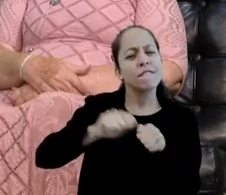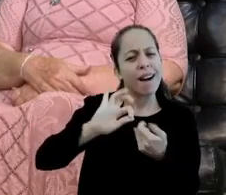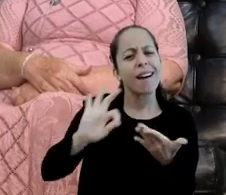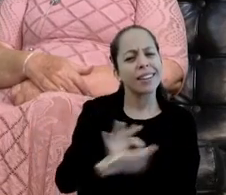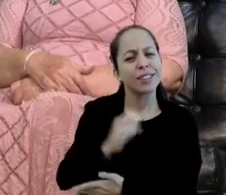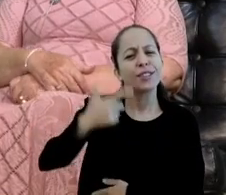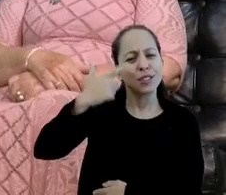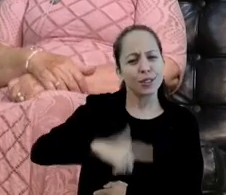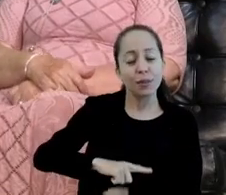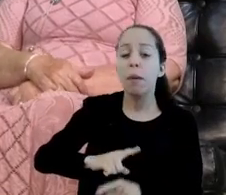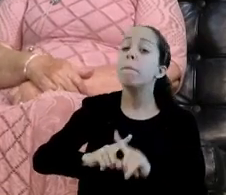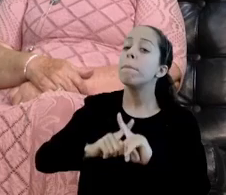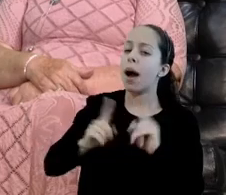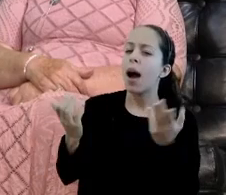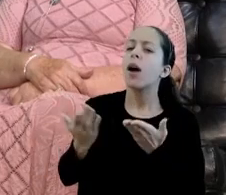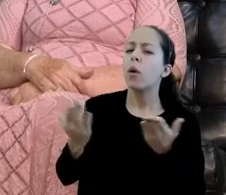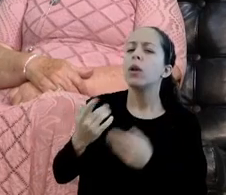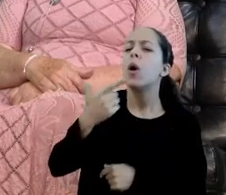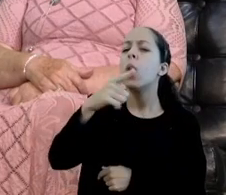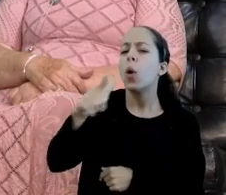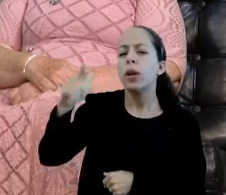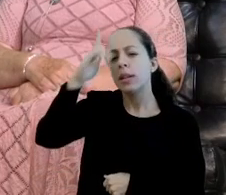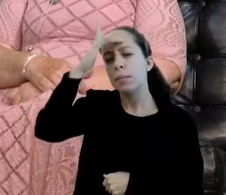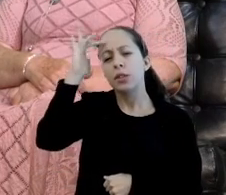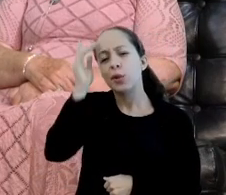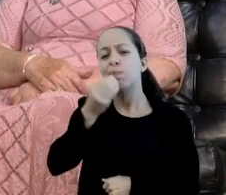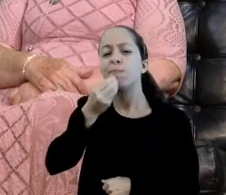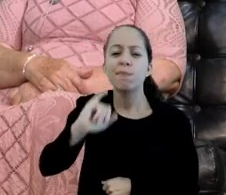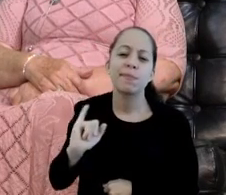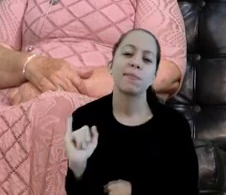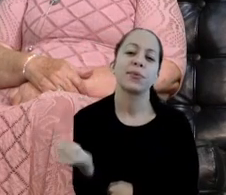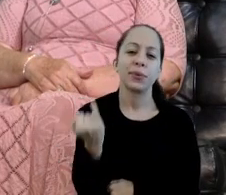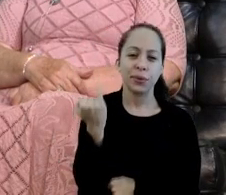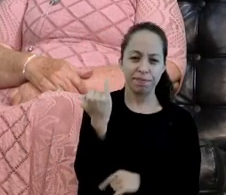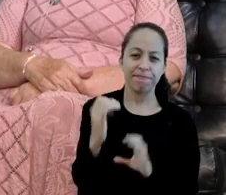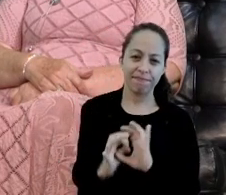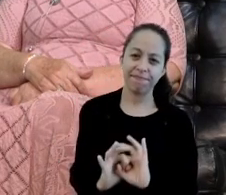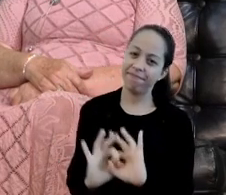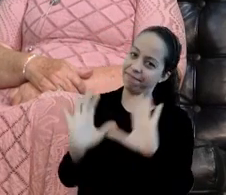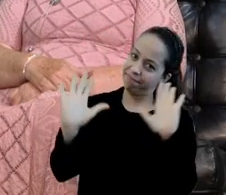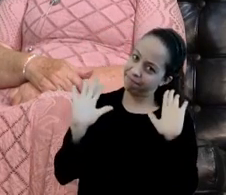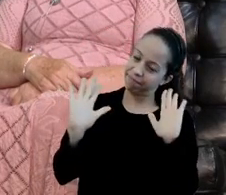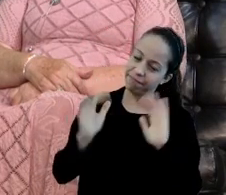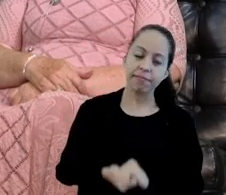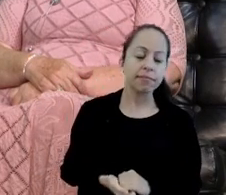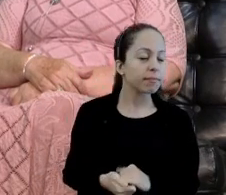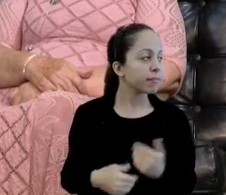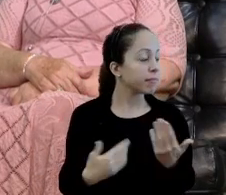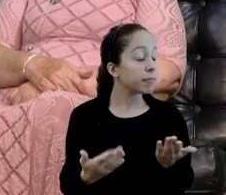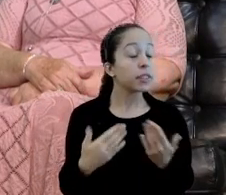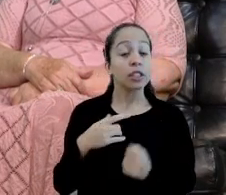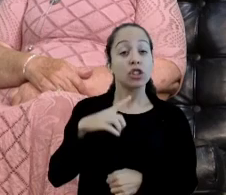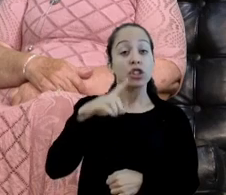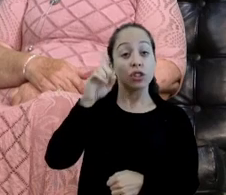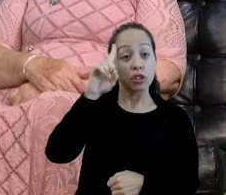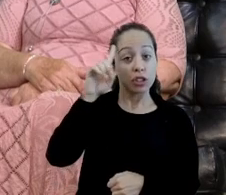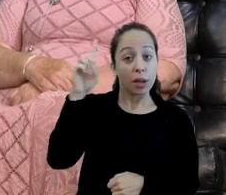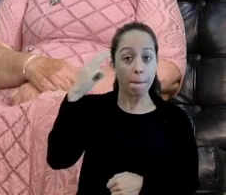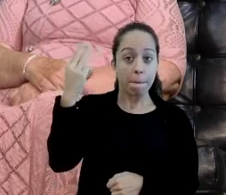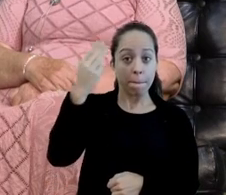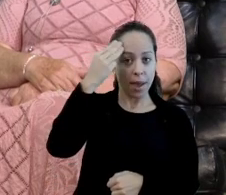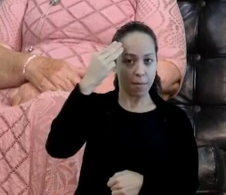nosso evento tem como mote o Dia da Memória, né? Comemorado no dia 10 de maio. Senhora que é conhecida